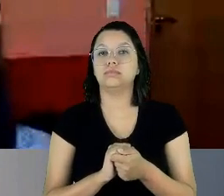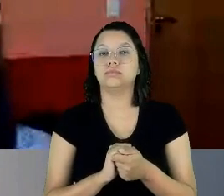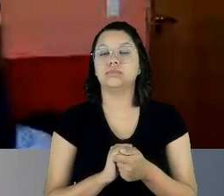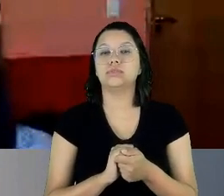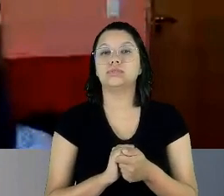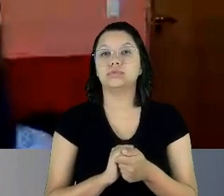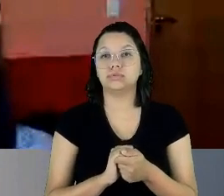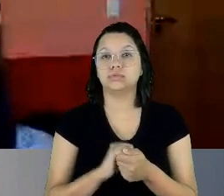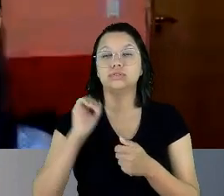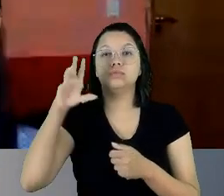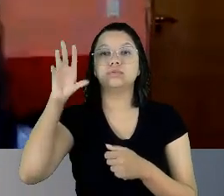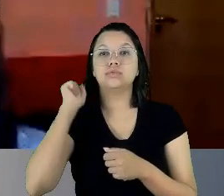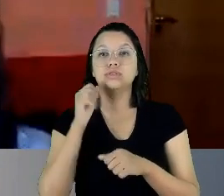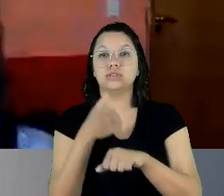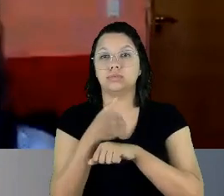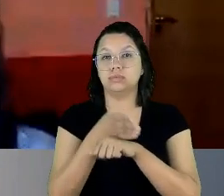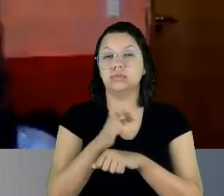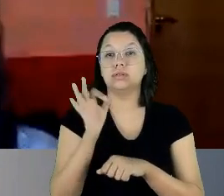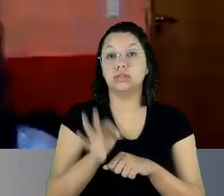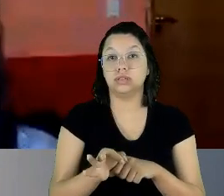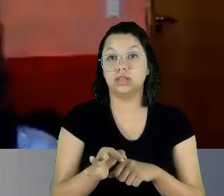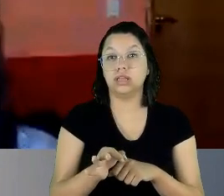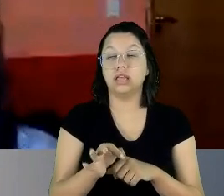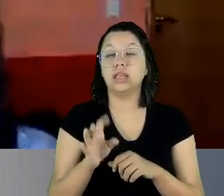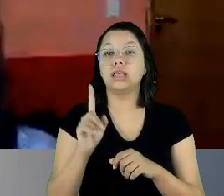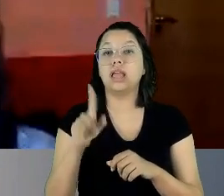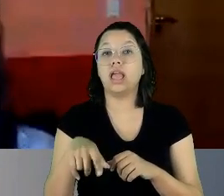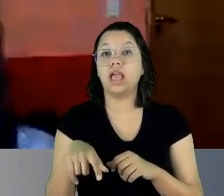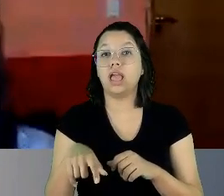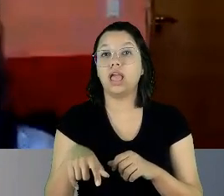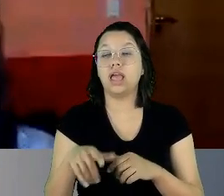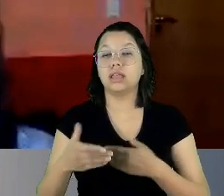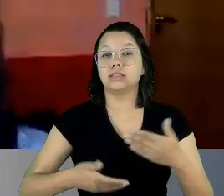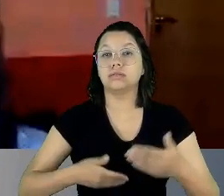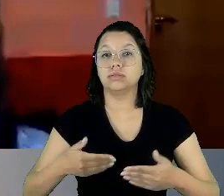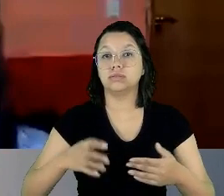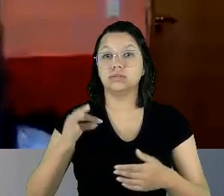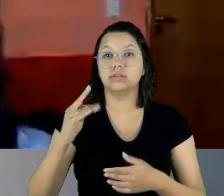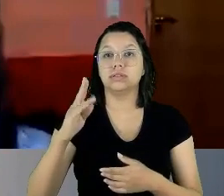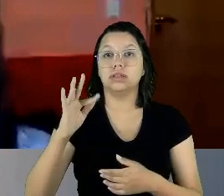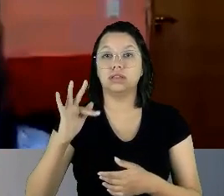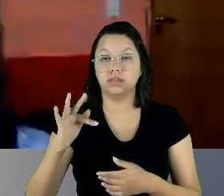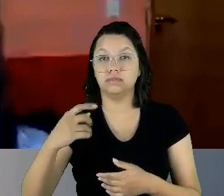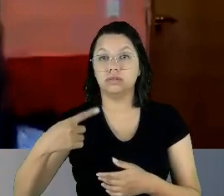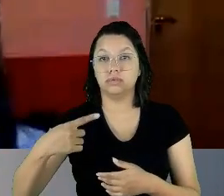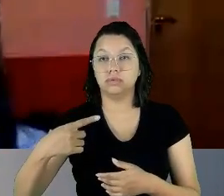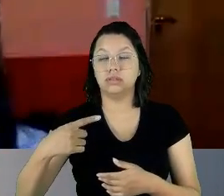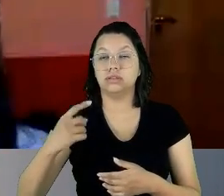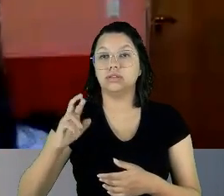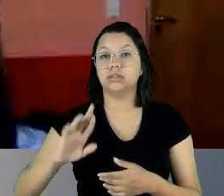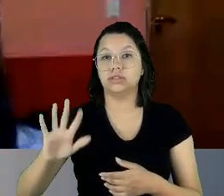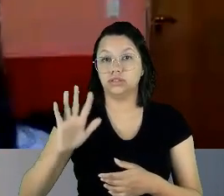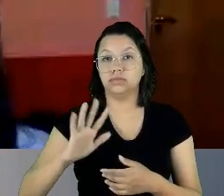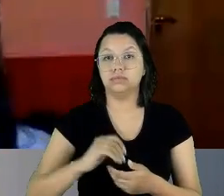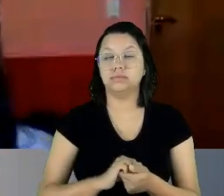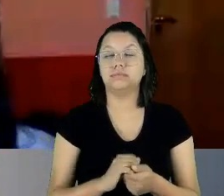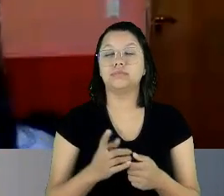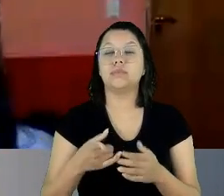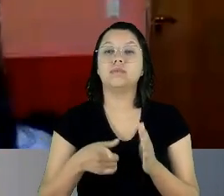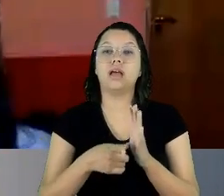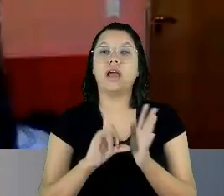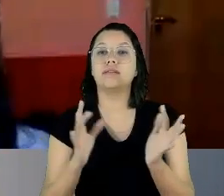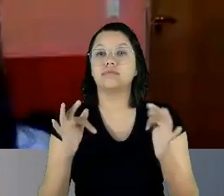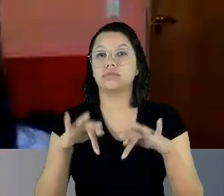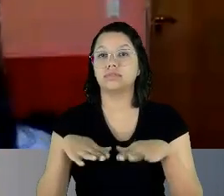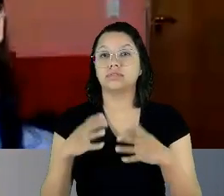uma ouvinte que está participando, que é servidora do TRF da primeira região na seção judiciária de Cuiabá. Então, antes